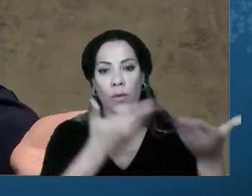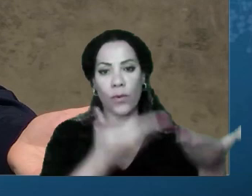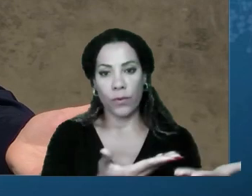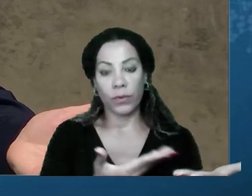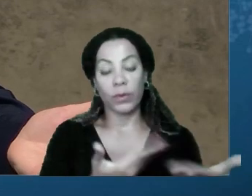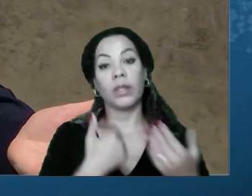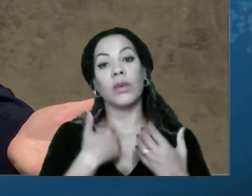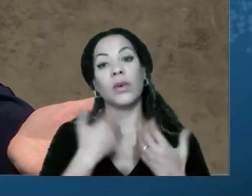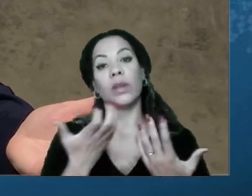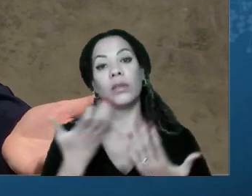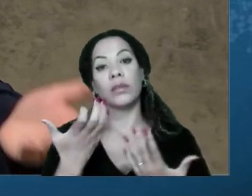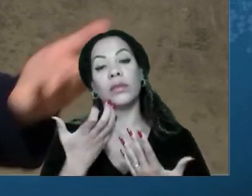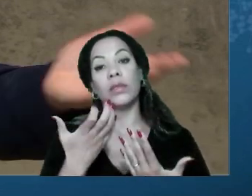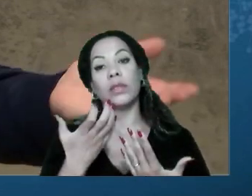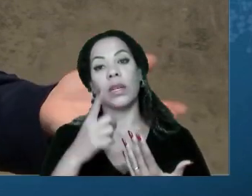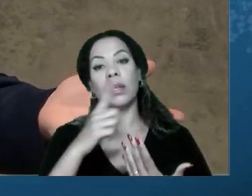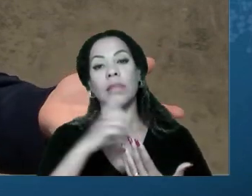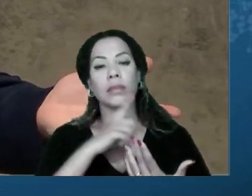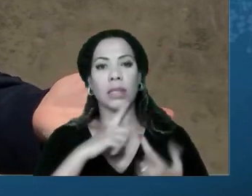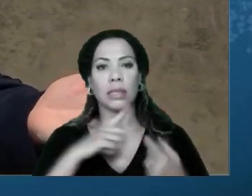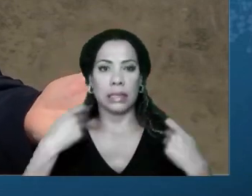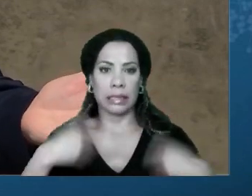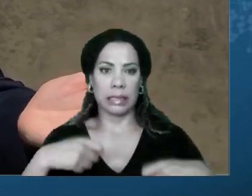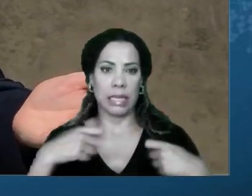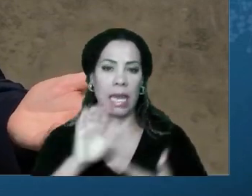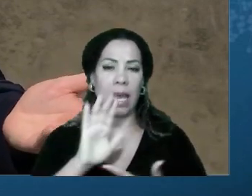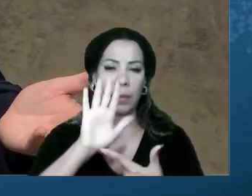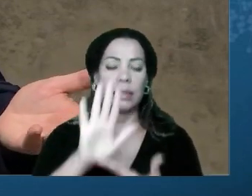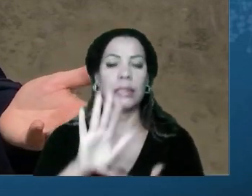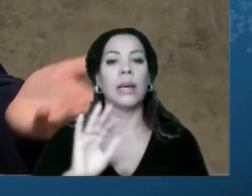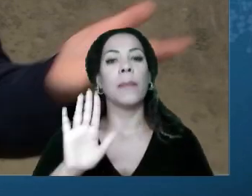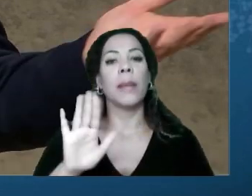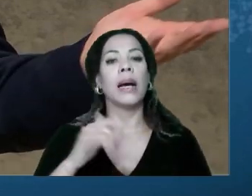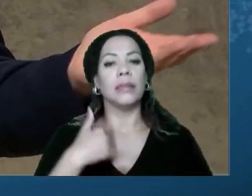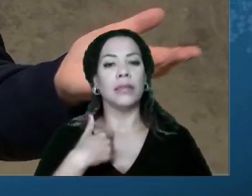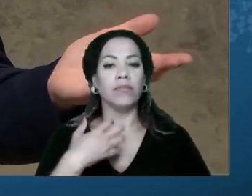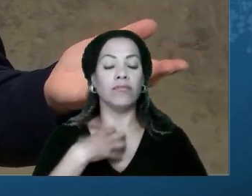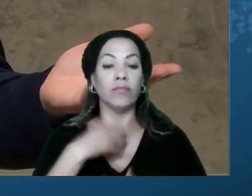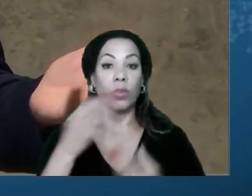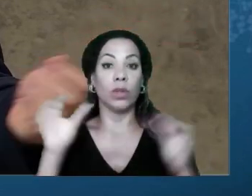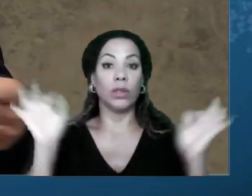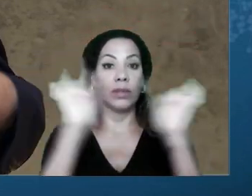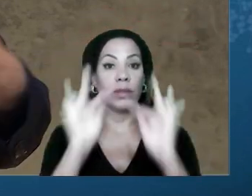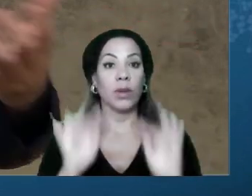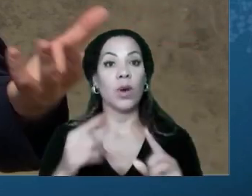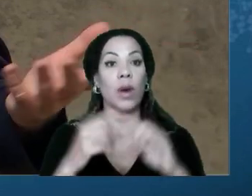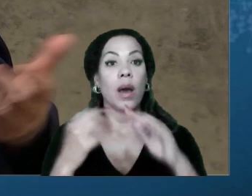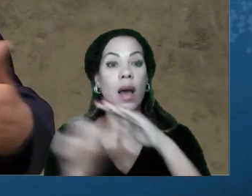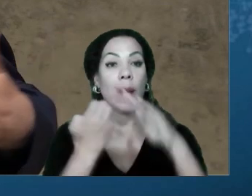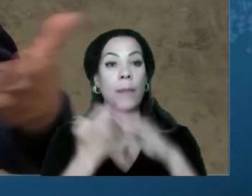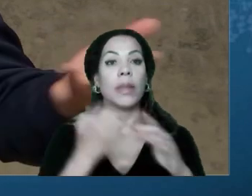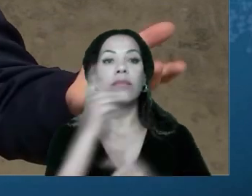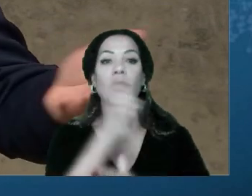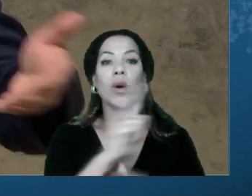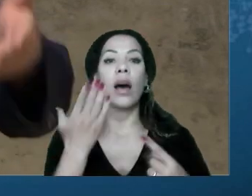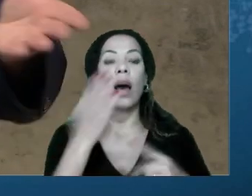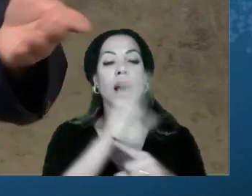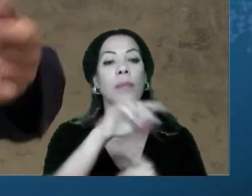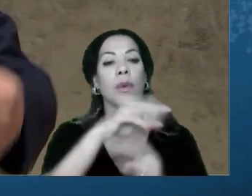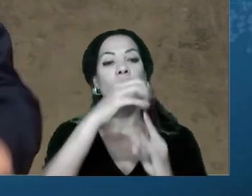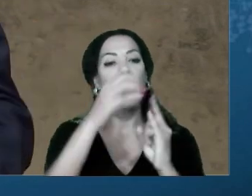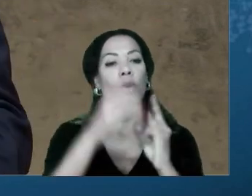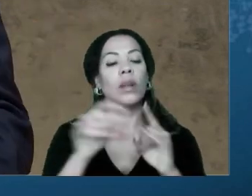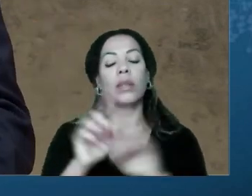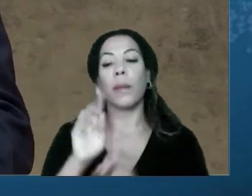apresentar, tenho a necessidade de apresentar, mas estou muito feliz que a Caring Cross pode colaborar com a Fiocruz e a Biomanguinhos